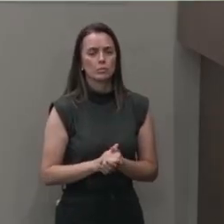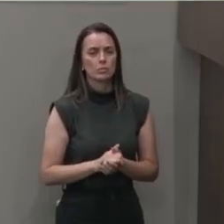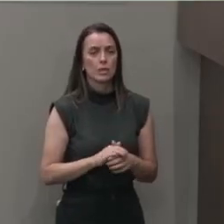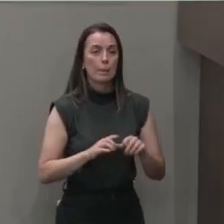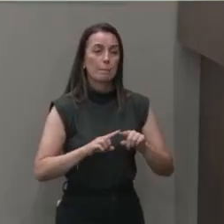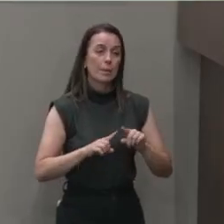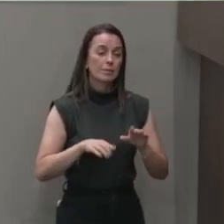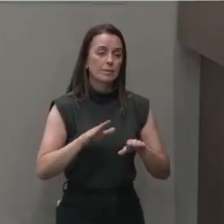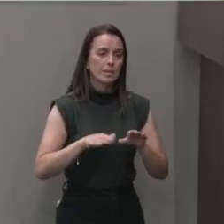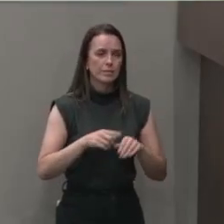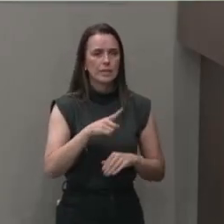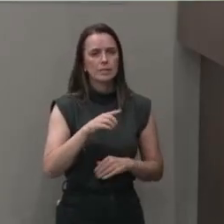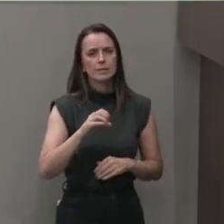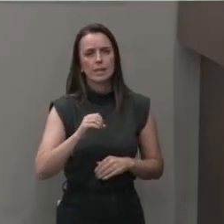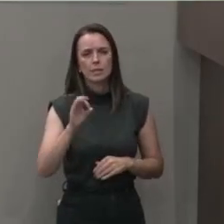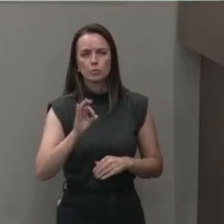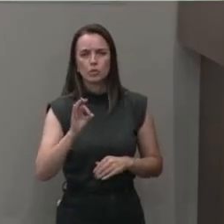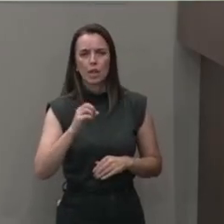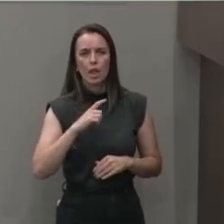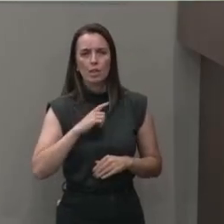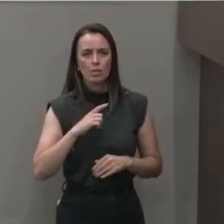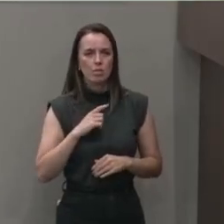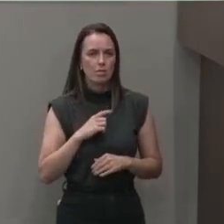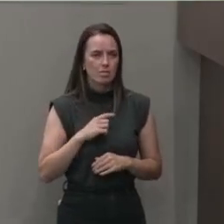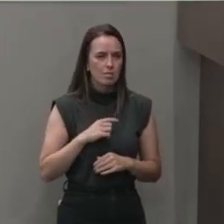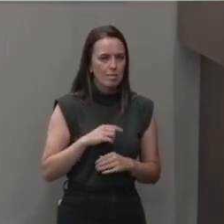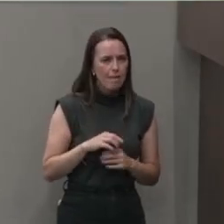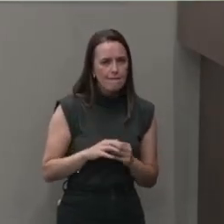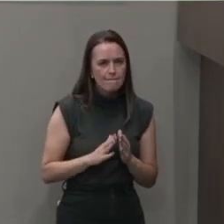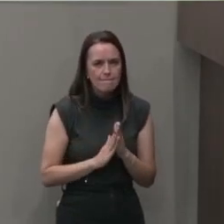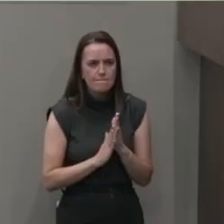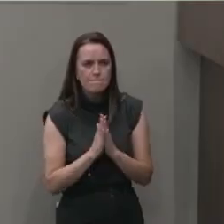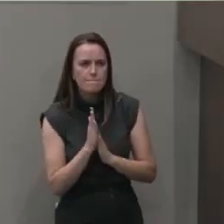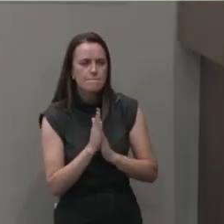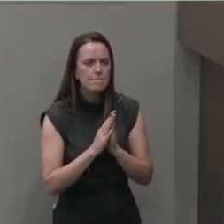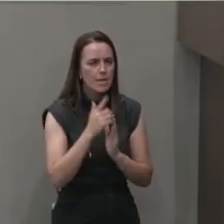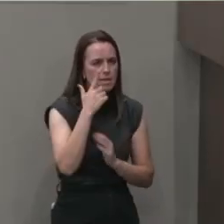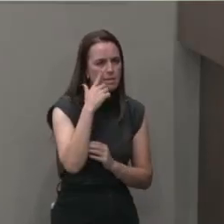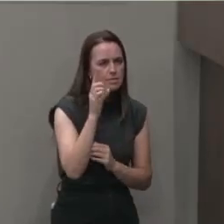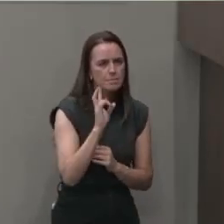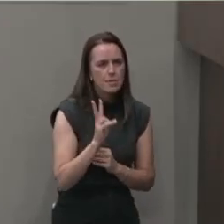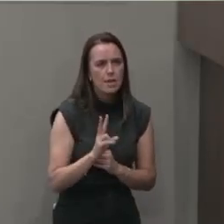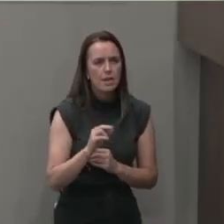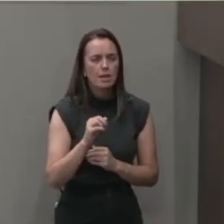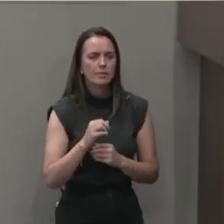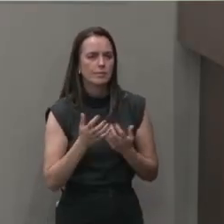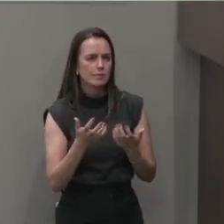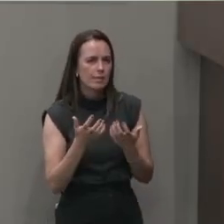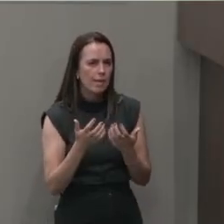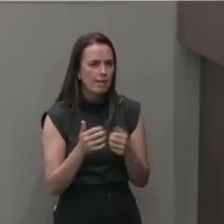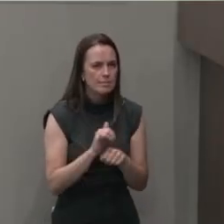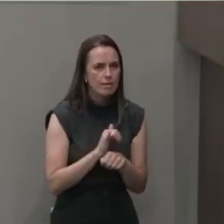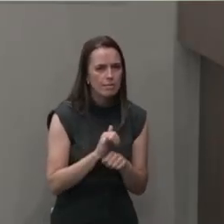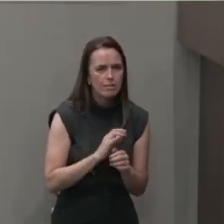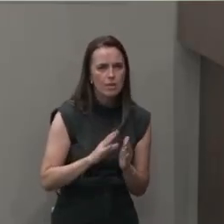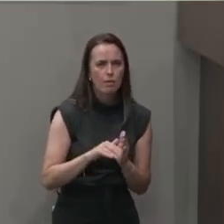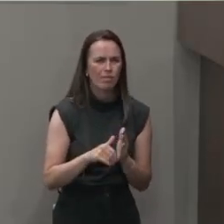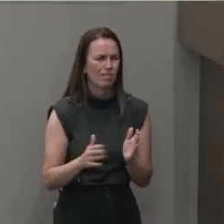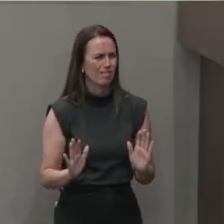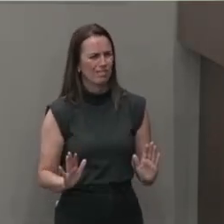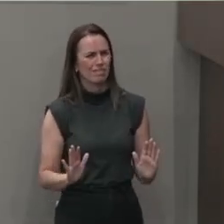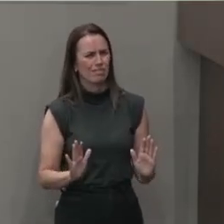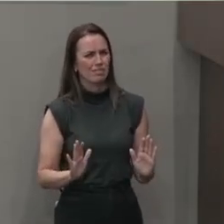10% é mal intencionado. Então, esse projeto com certeza vai ser aprovado por unanimidade aqui nessa casa